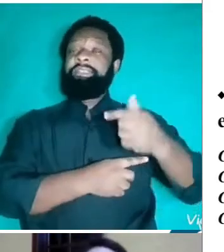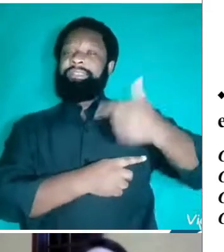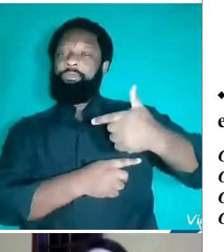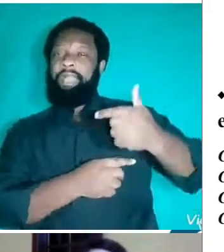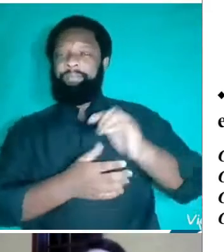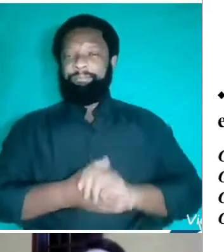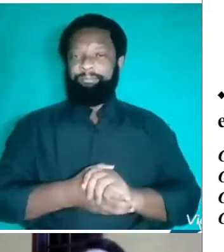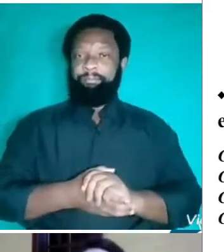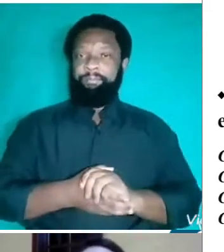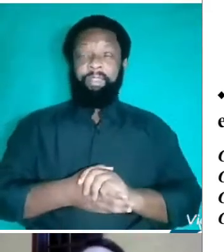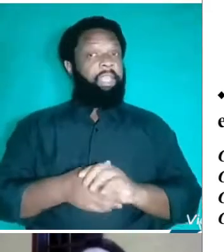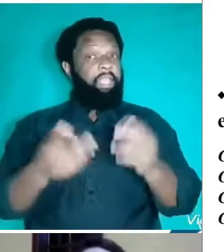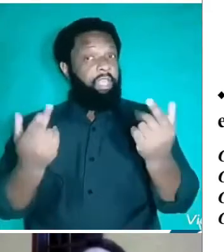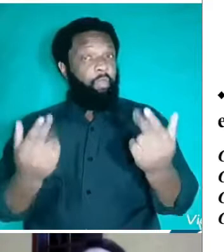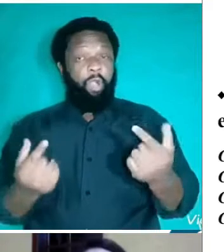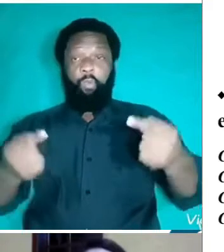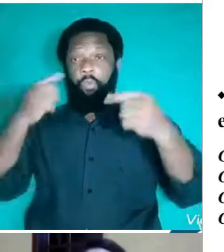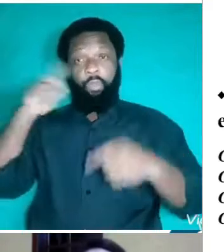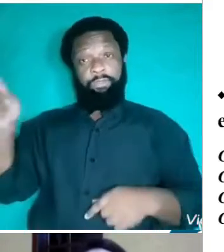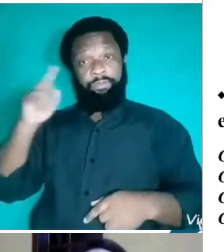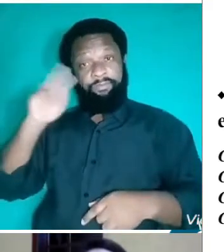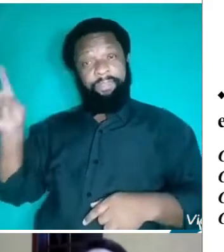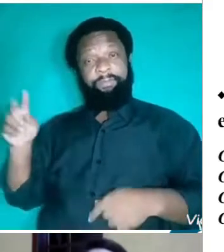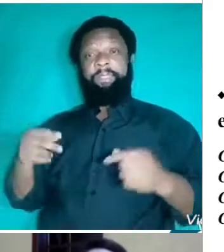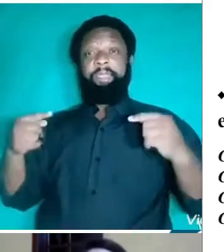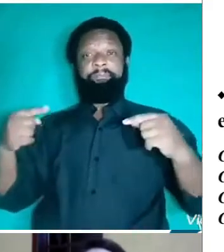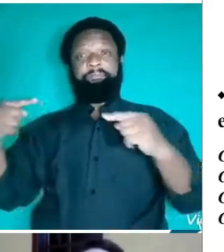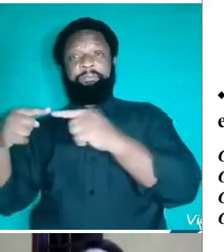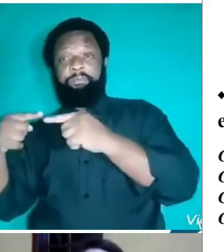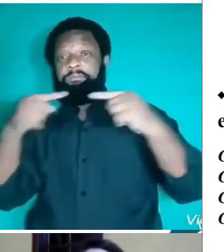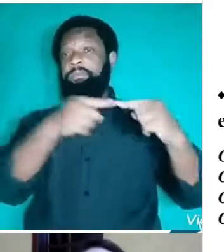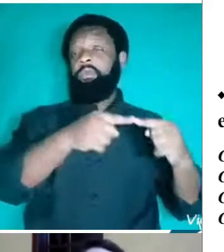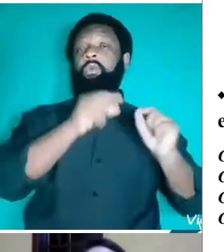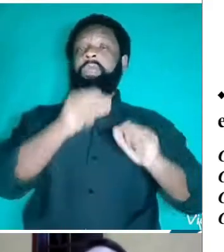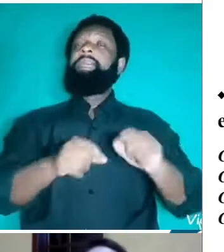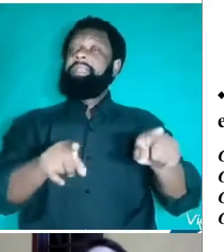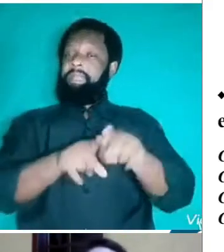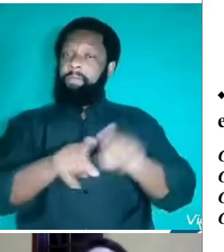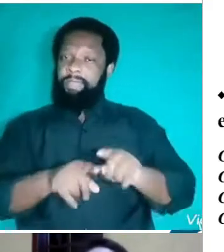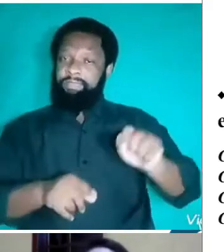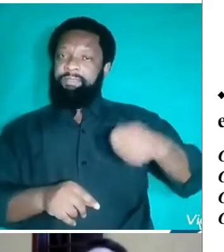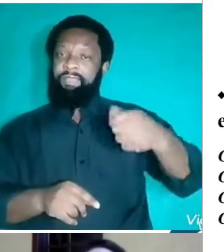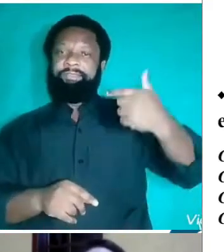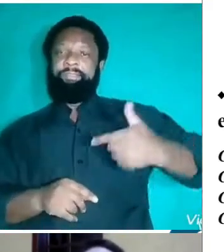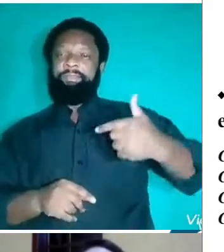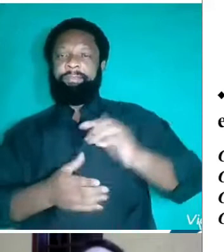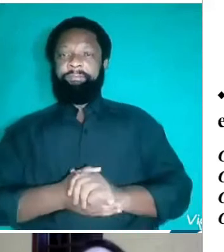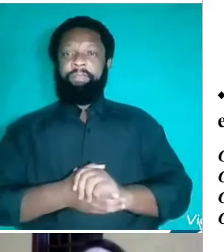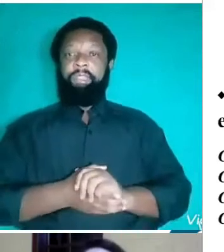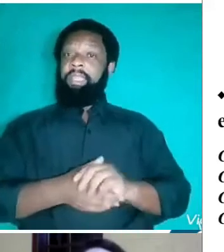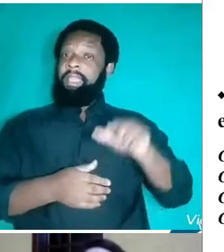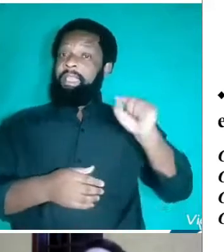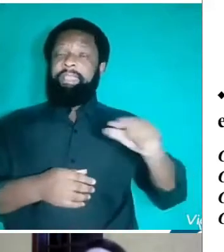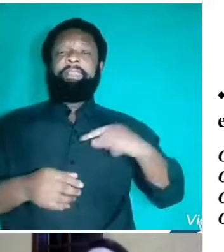carbono secundário. O mesmo acontece com esse aqui, ó. Está ligado a esse e a esse. Então, também é secundário.